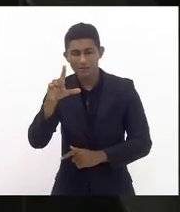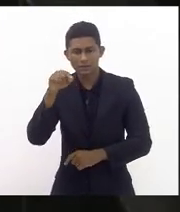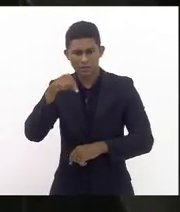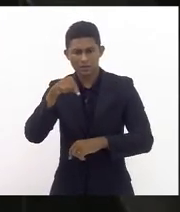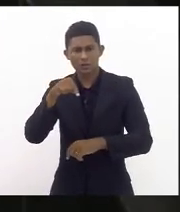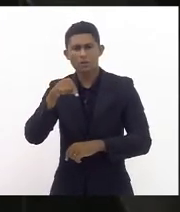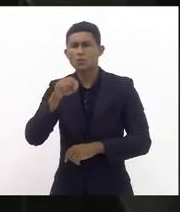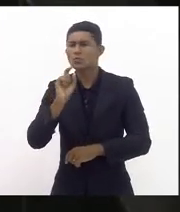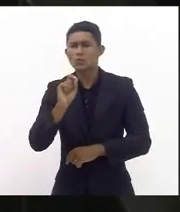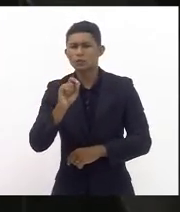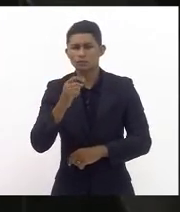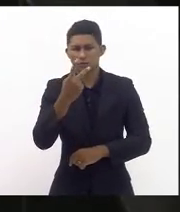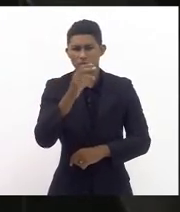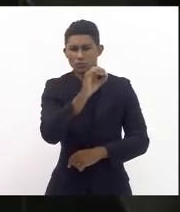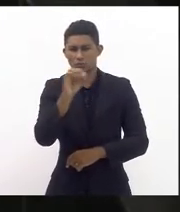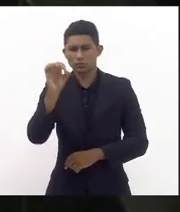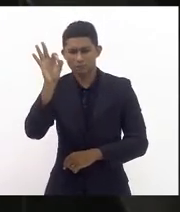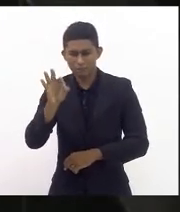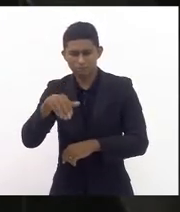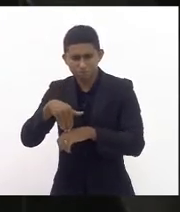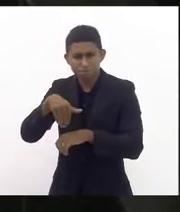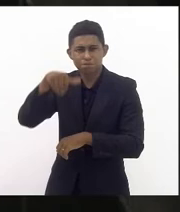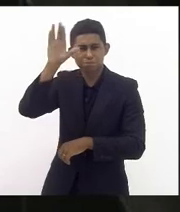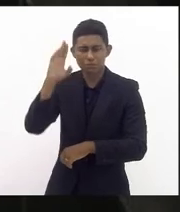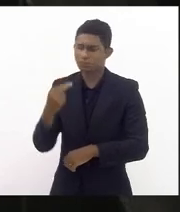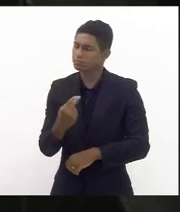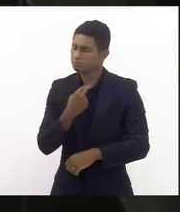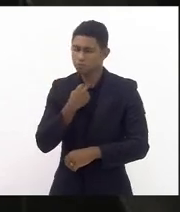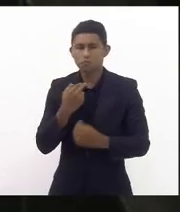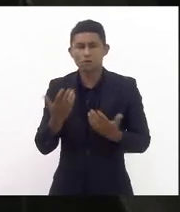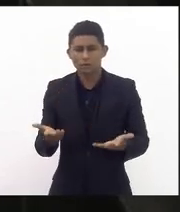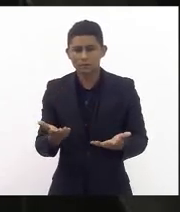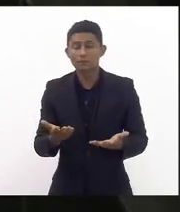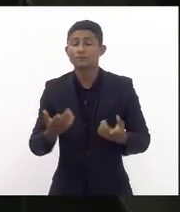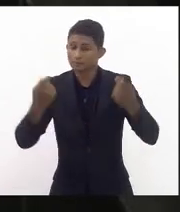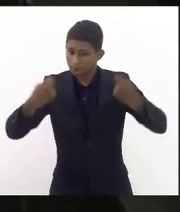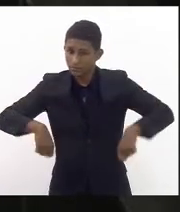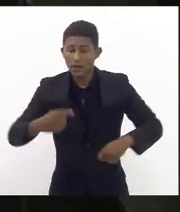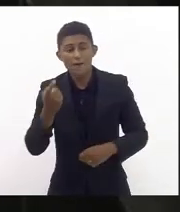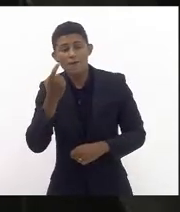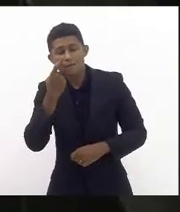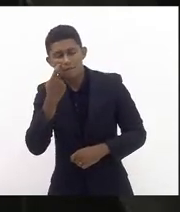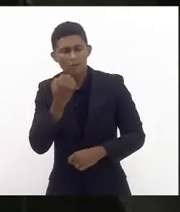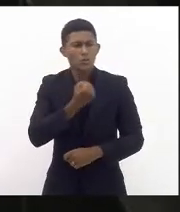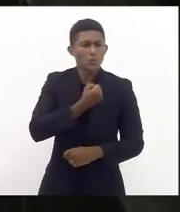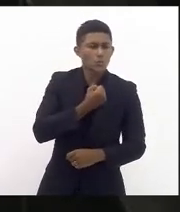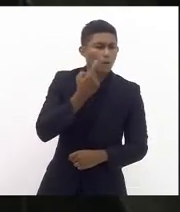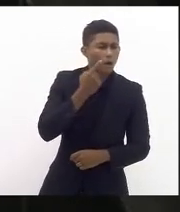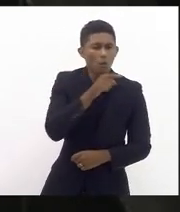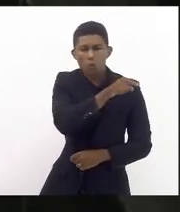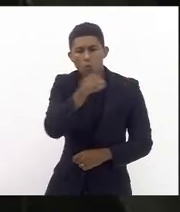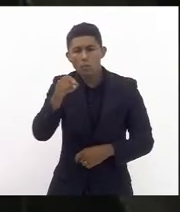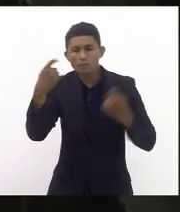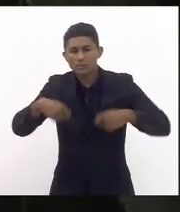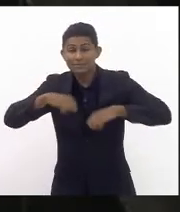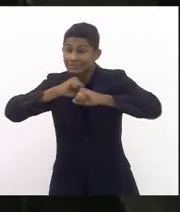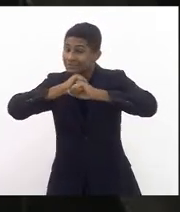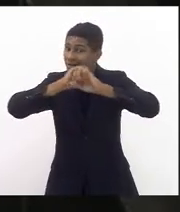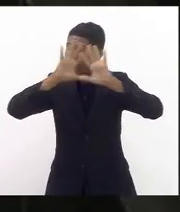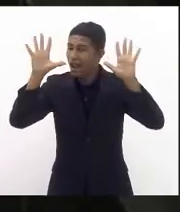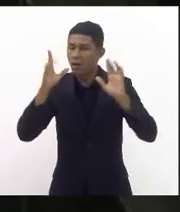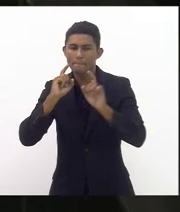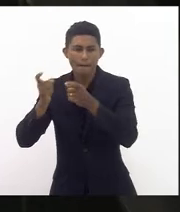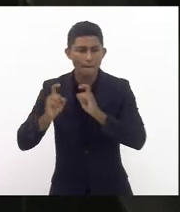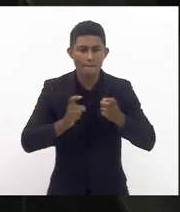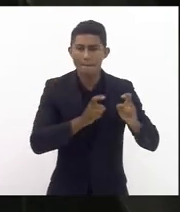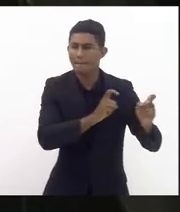a 200% da receita corrente líquida. Então, trabalhar esses números com transparência, com diálogo, com planejamento,